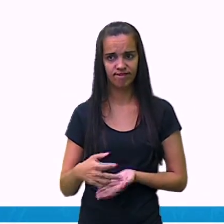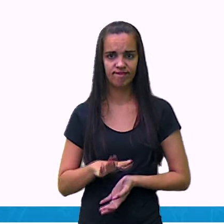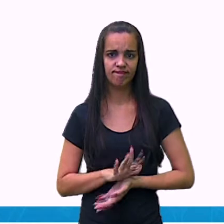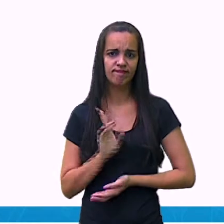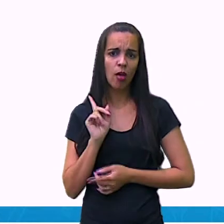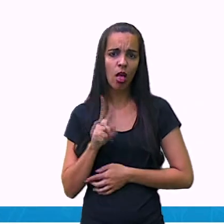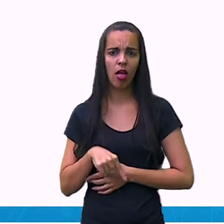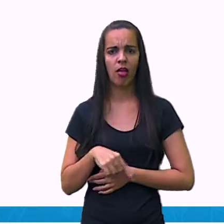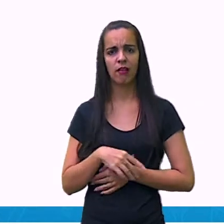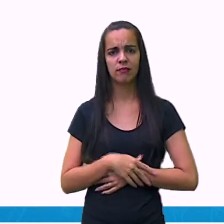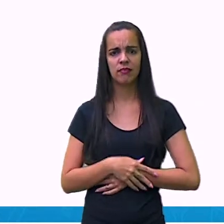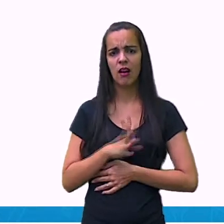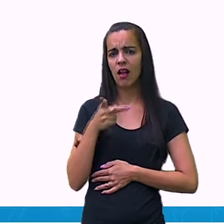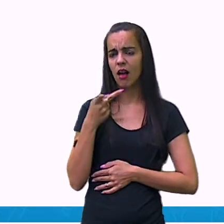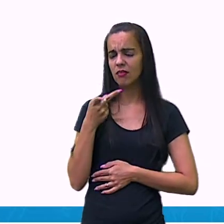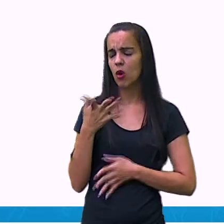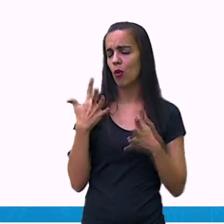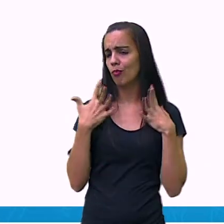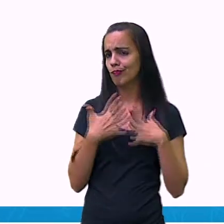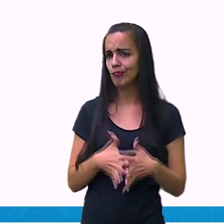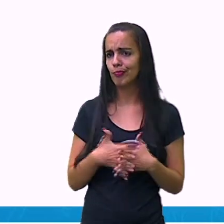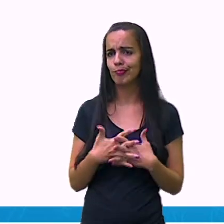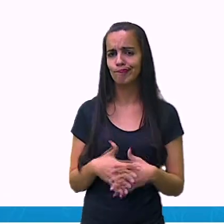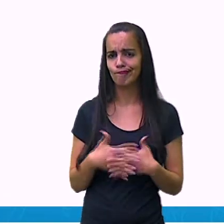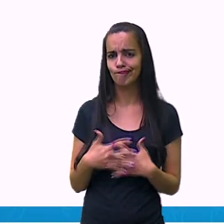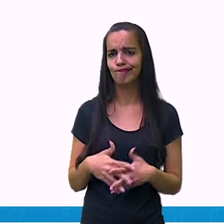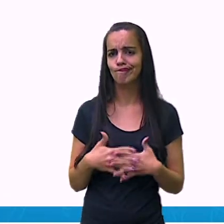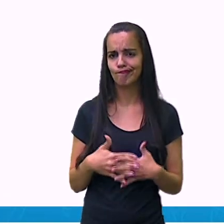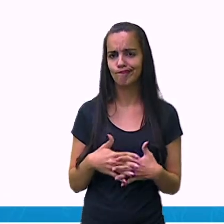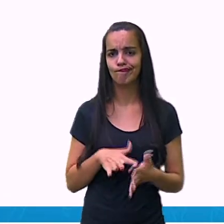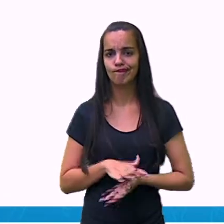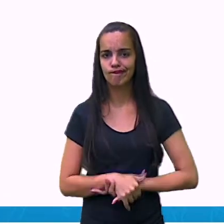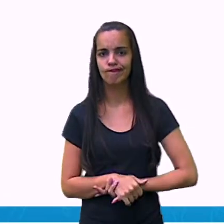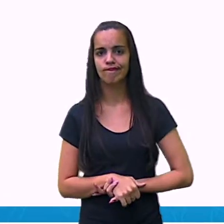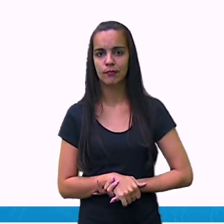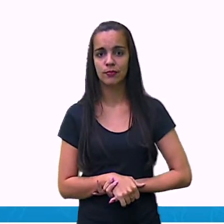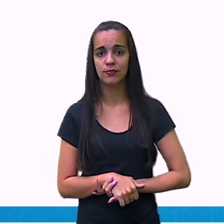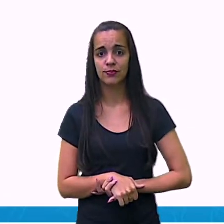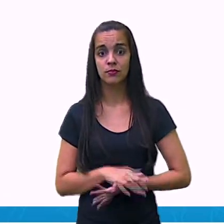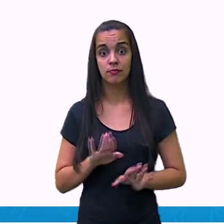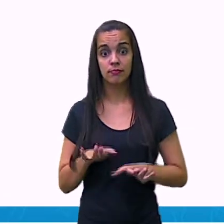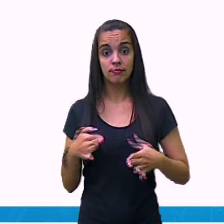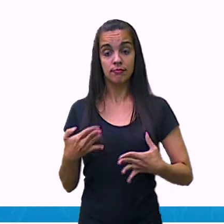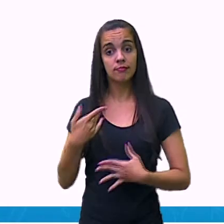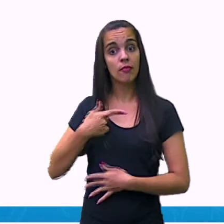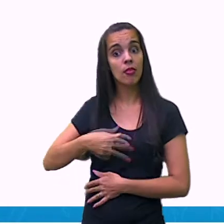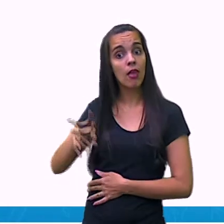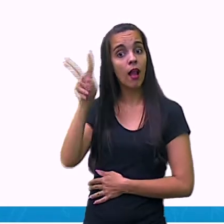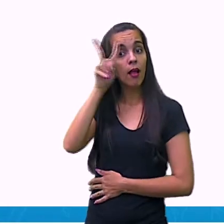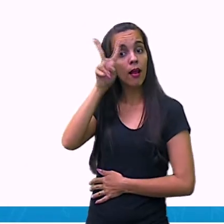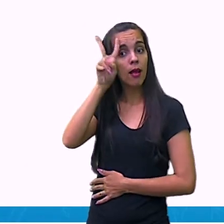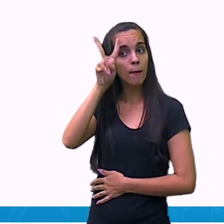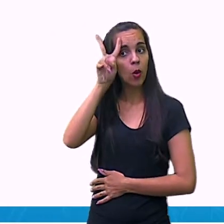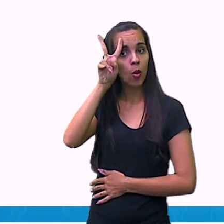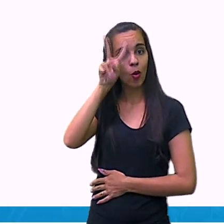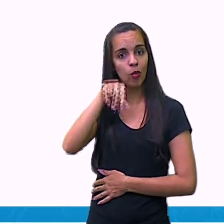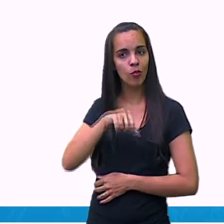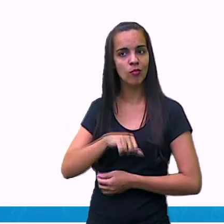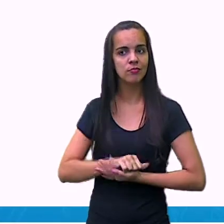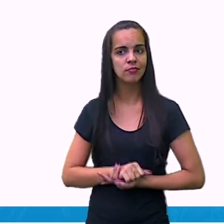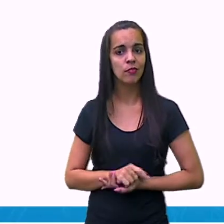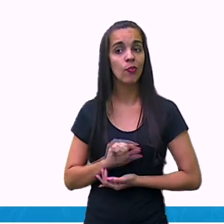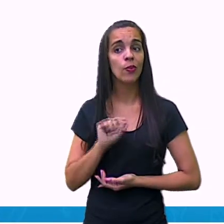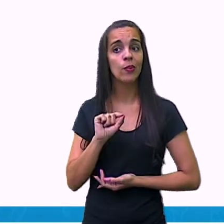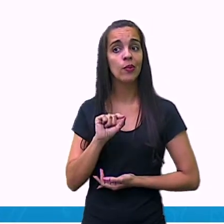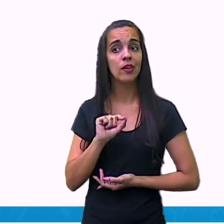escrevia. Pois é. Aí ficava complicado. Foi então que se